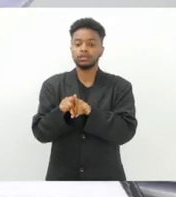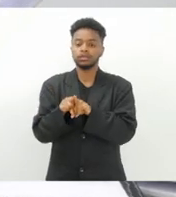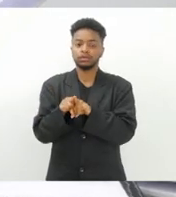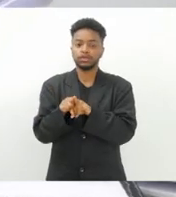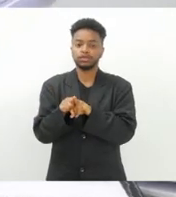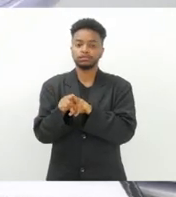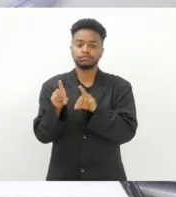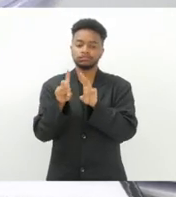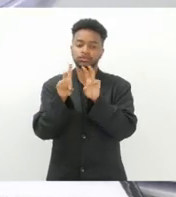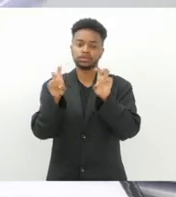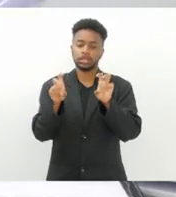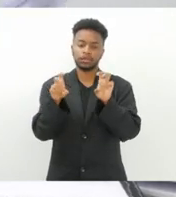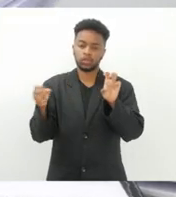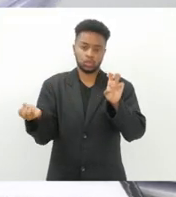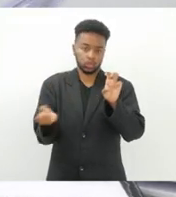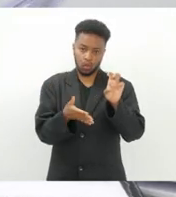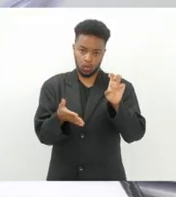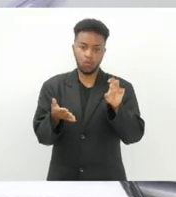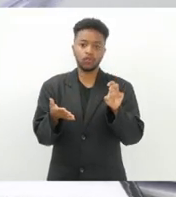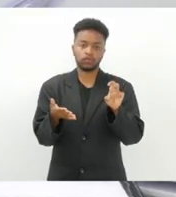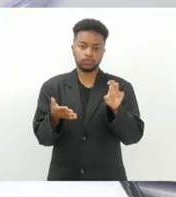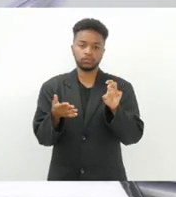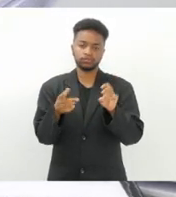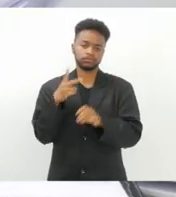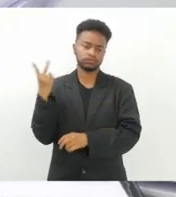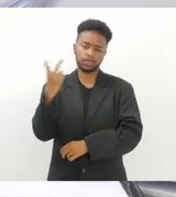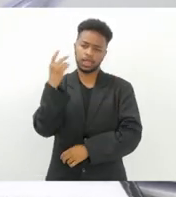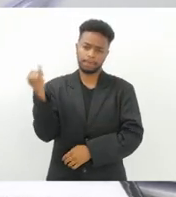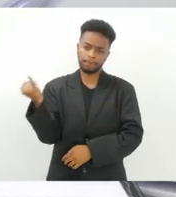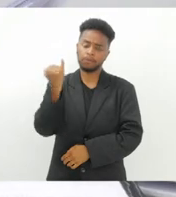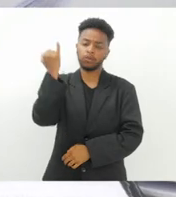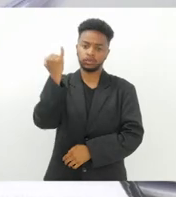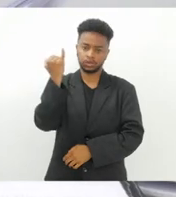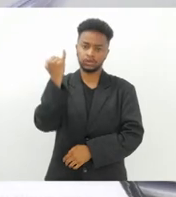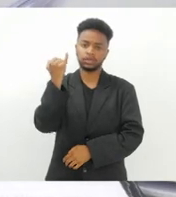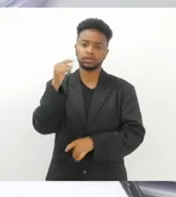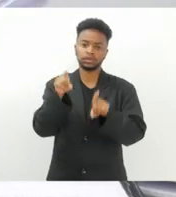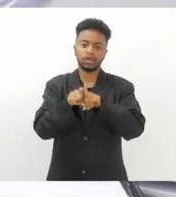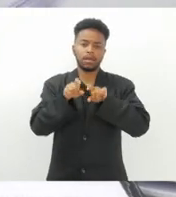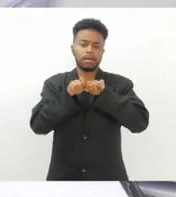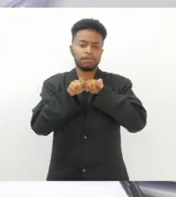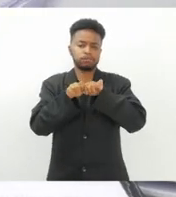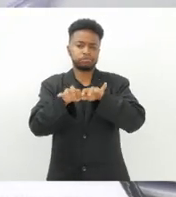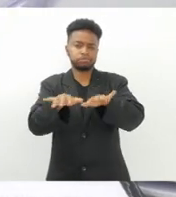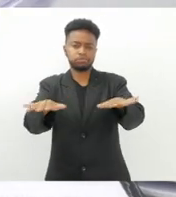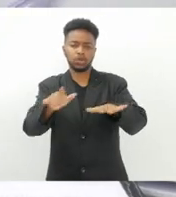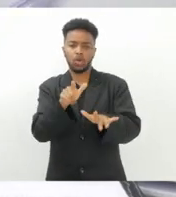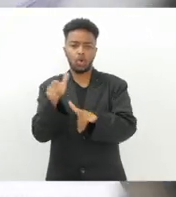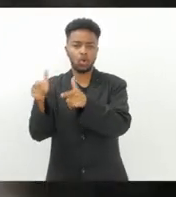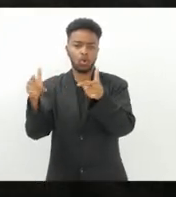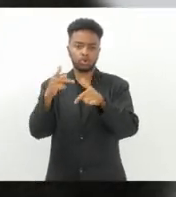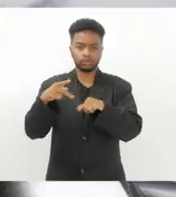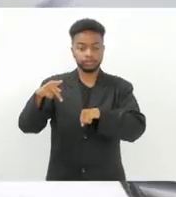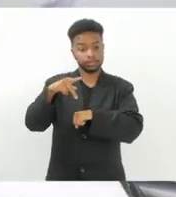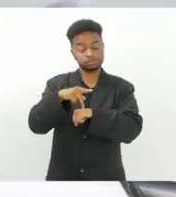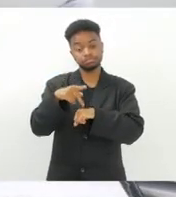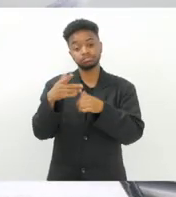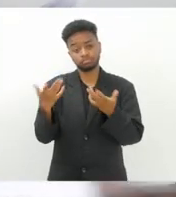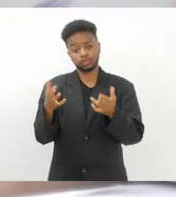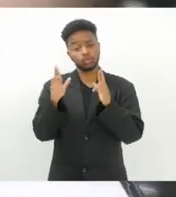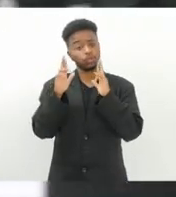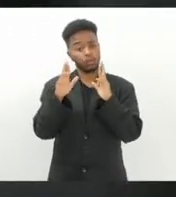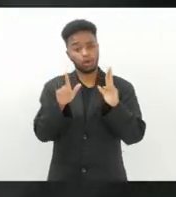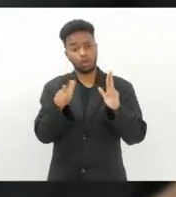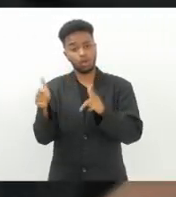algo inédito, de um valor enorme. Isso vai ter repercussão em outros países, espero que em outras